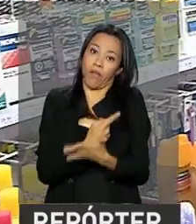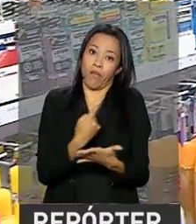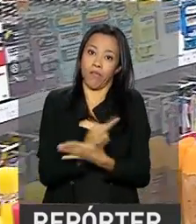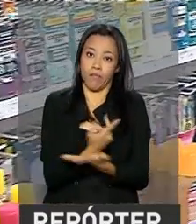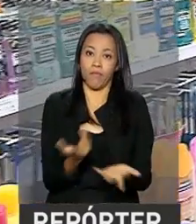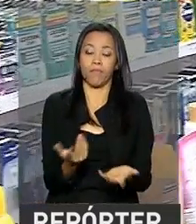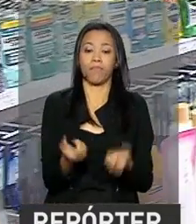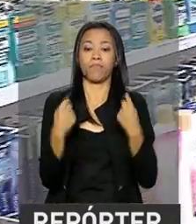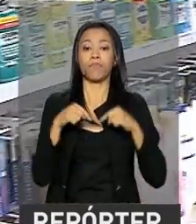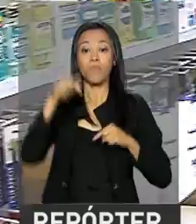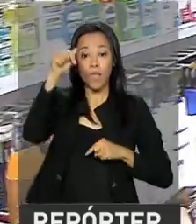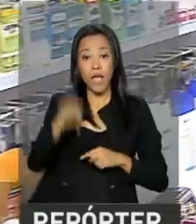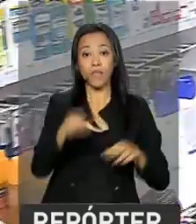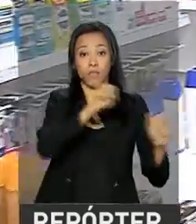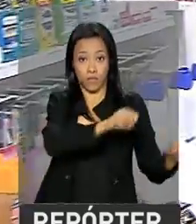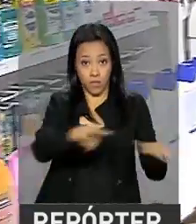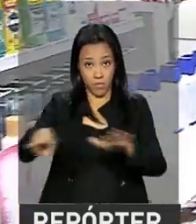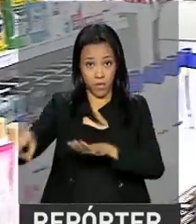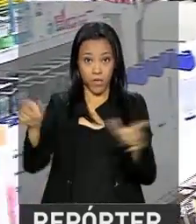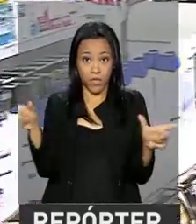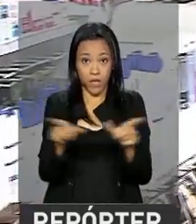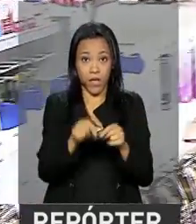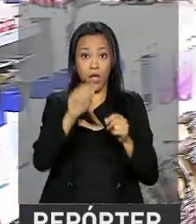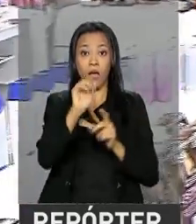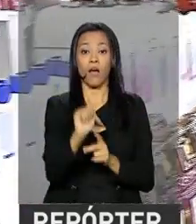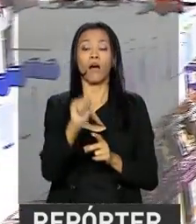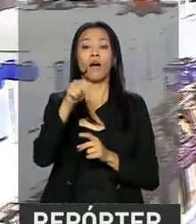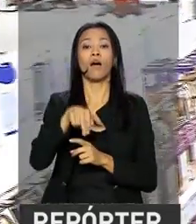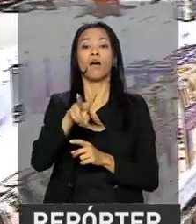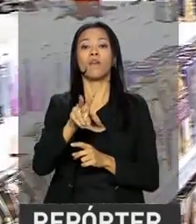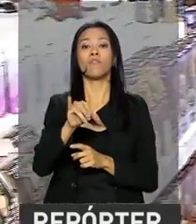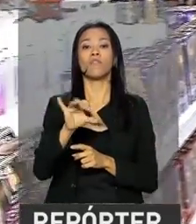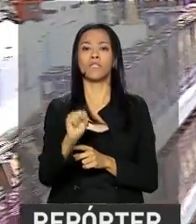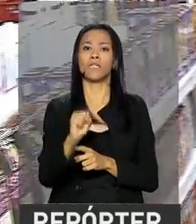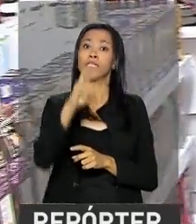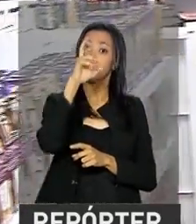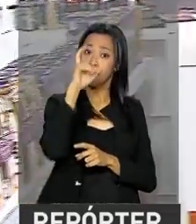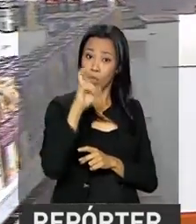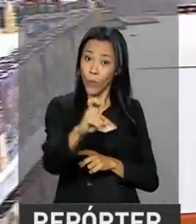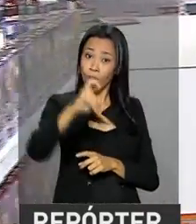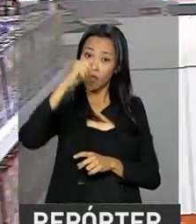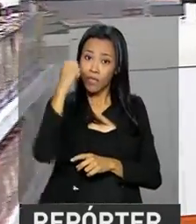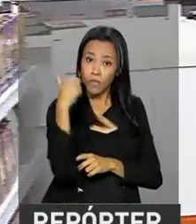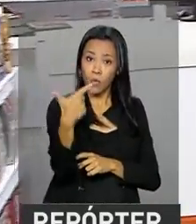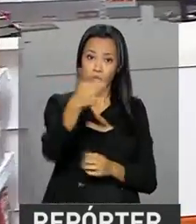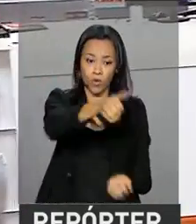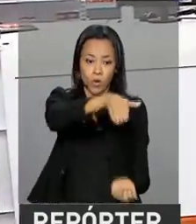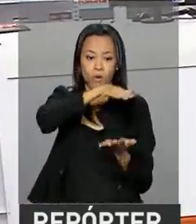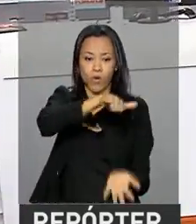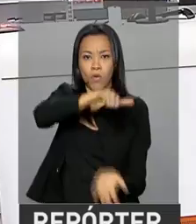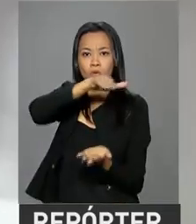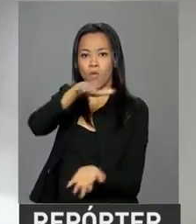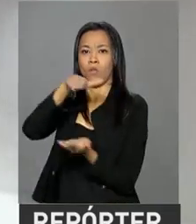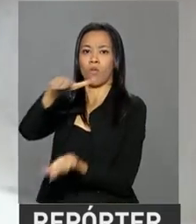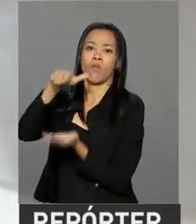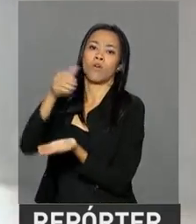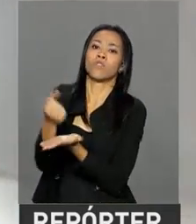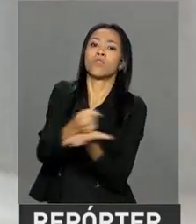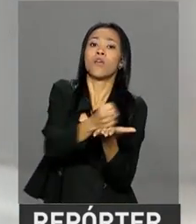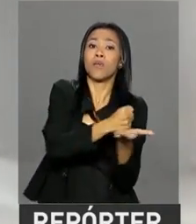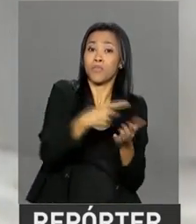só nesta semana a agência nacional de vigilância sanitária suspendeu 52 lotes de medicamentos por apresentar irregularidades